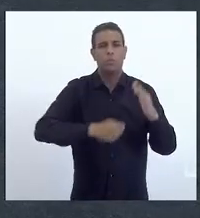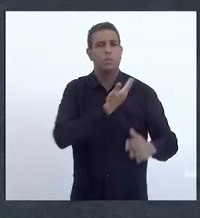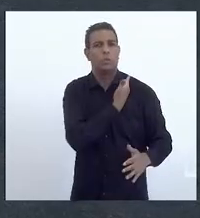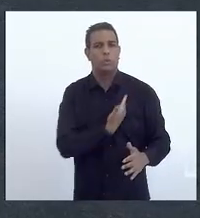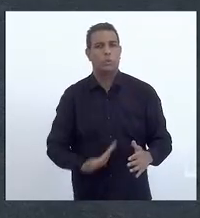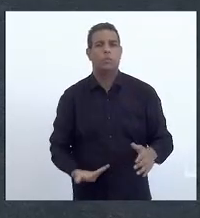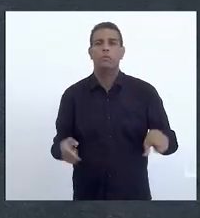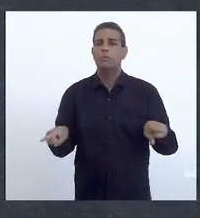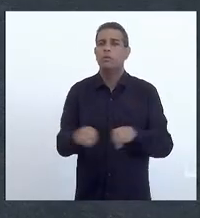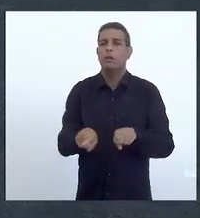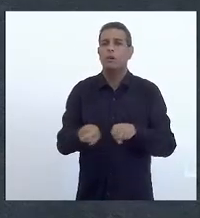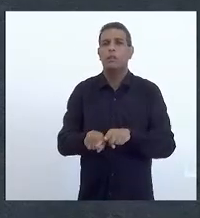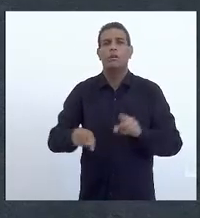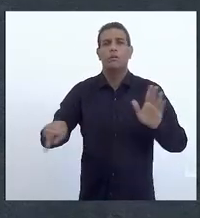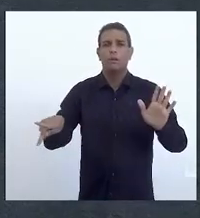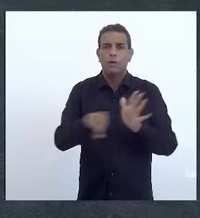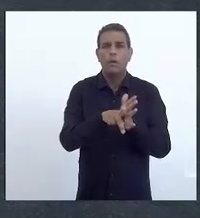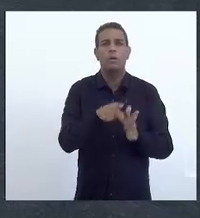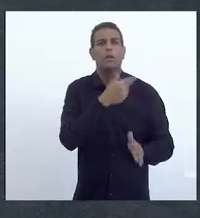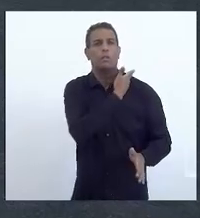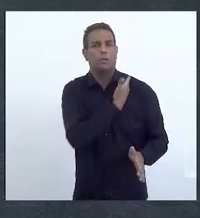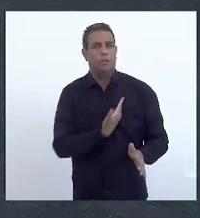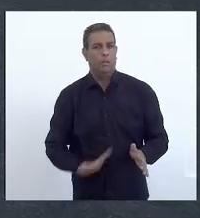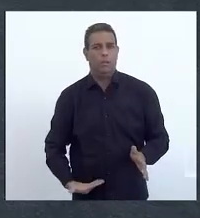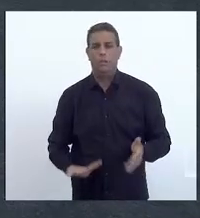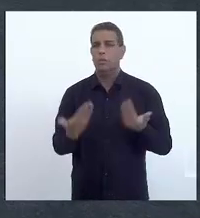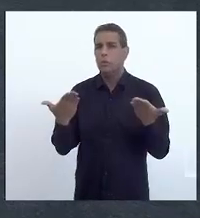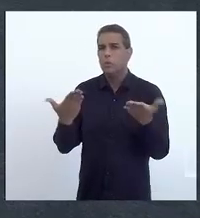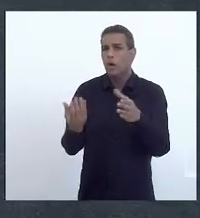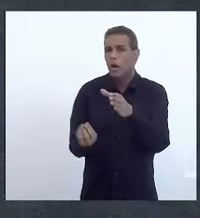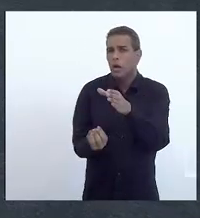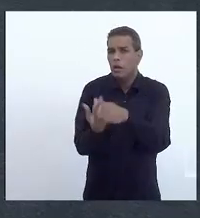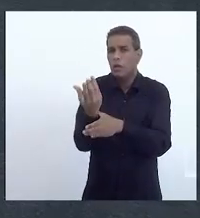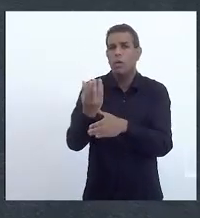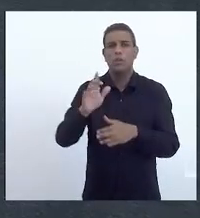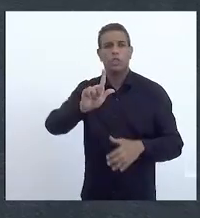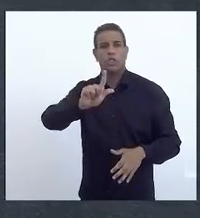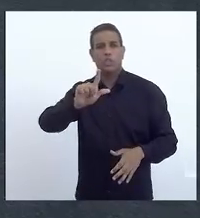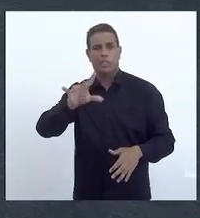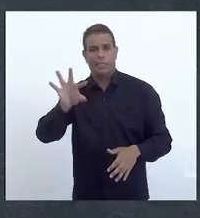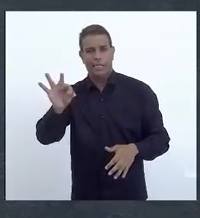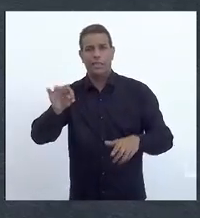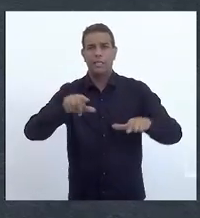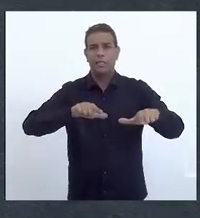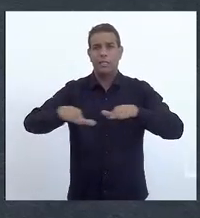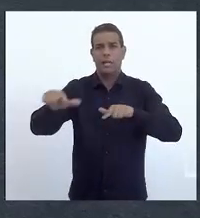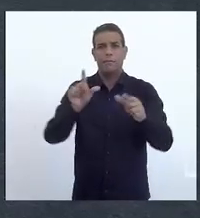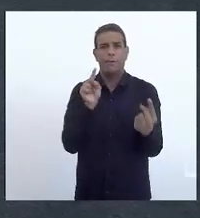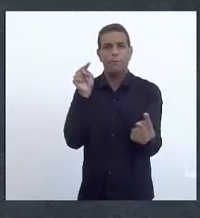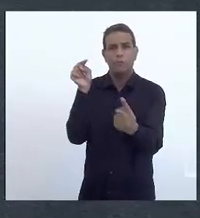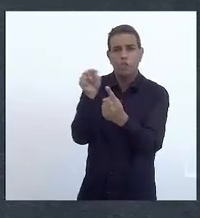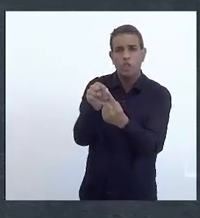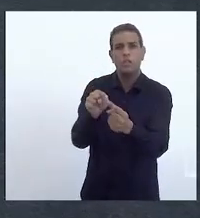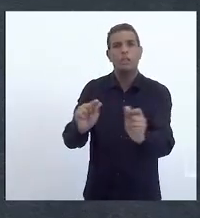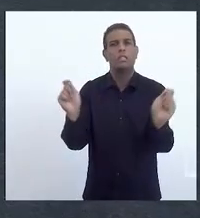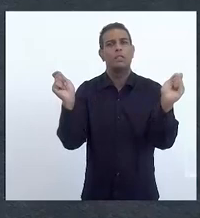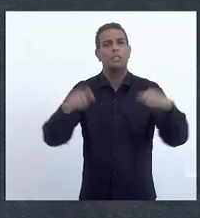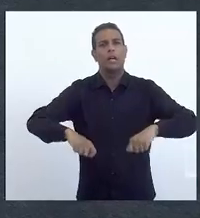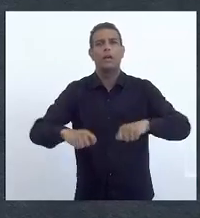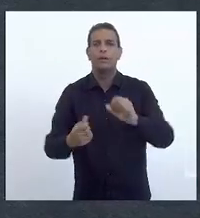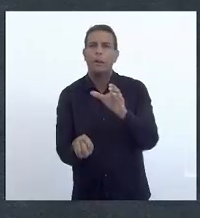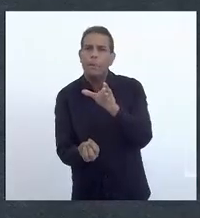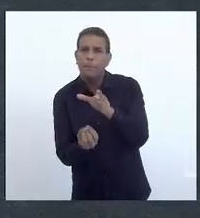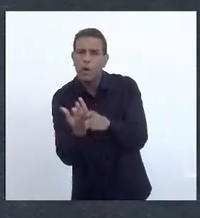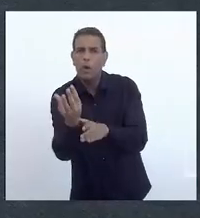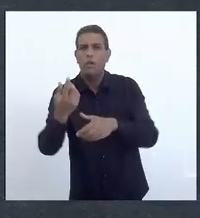Lembrando só que o próprio governador criou um grupo de trabalho para essa finalidade de aprofundar as